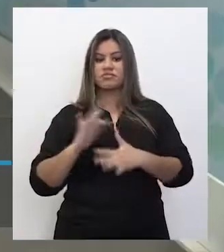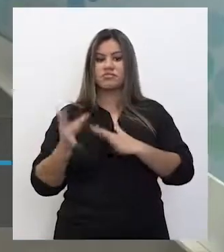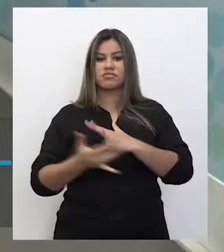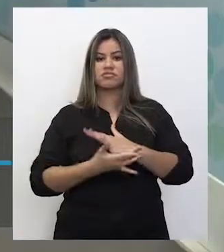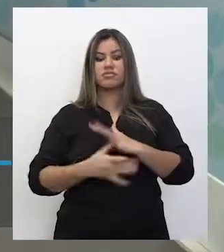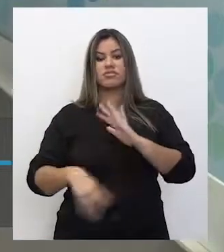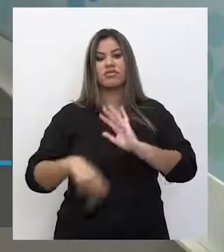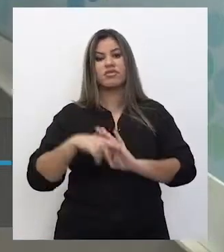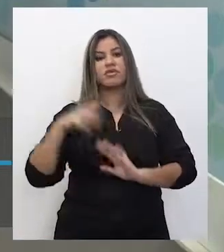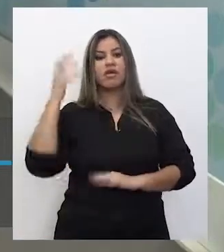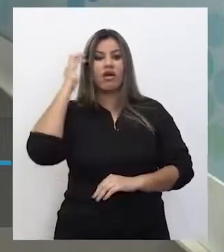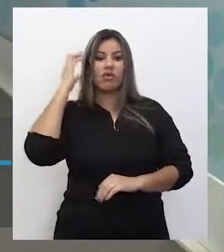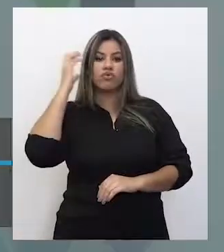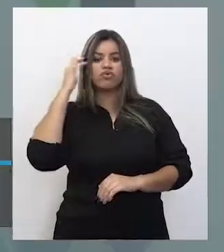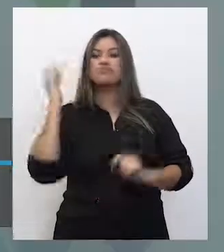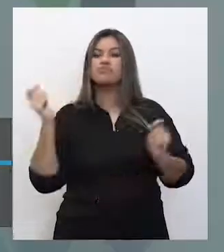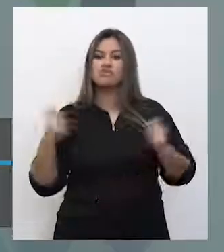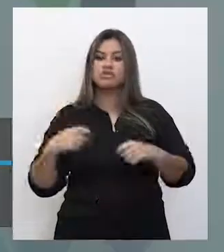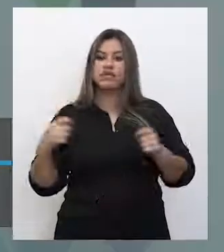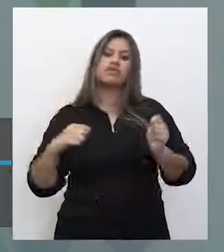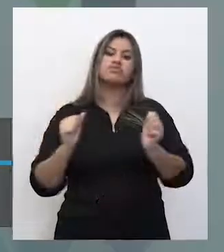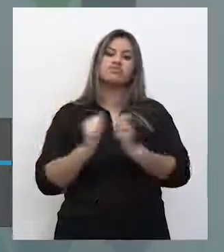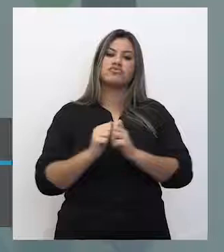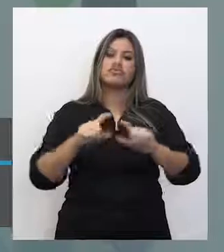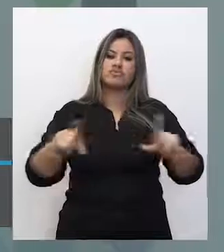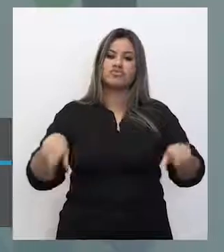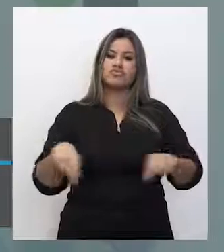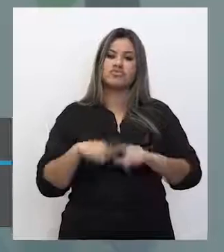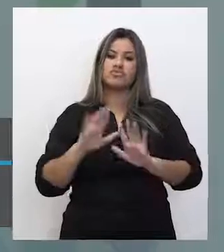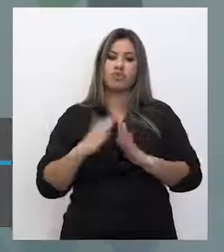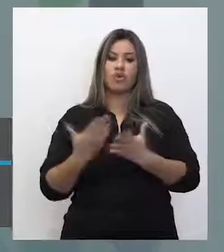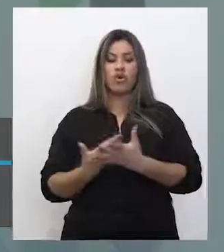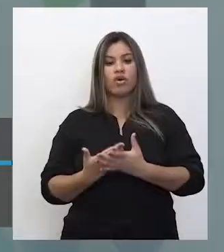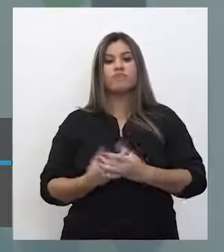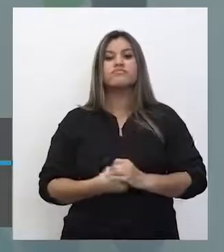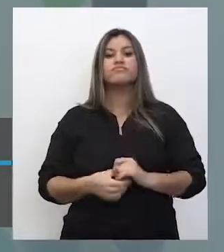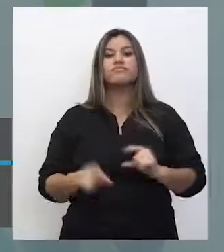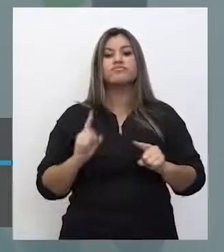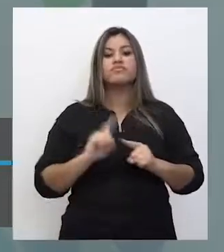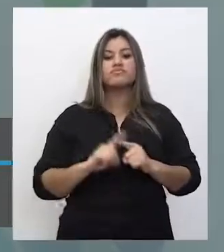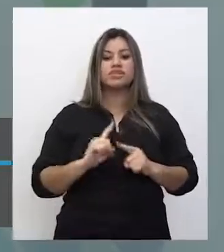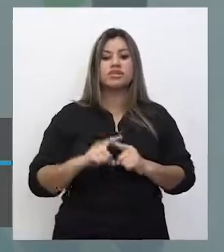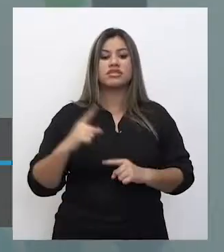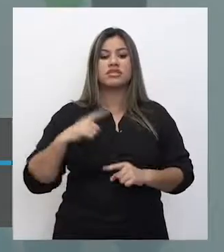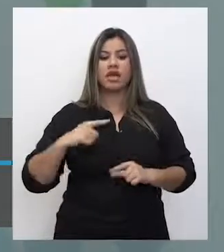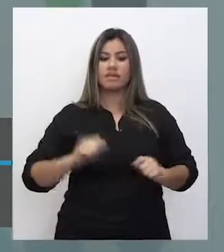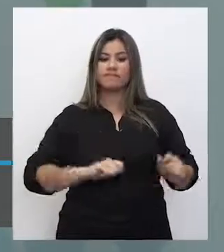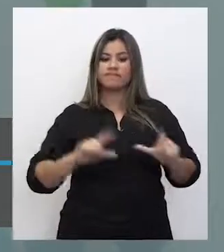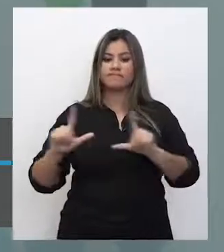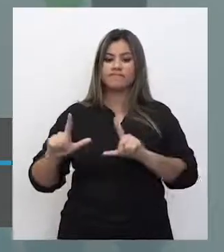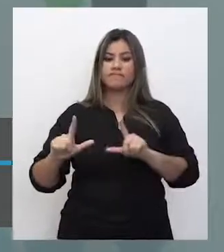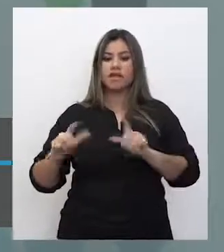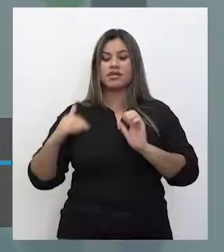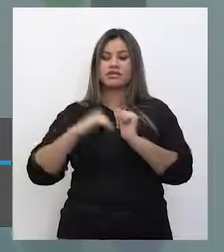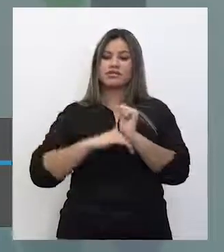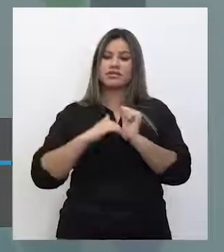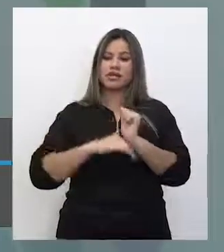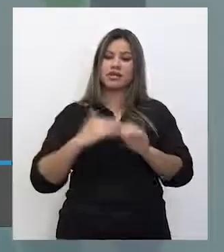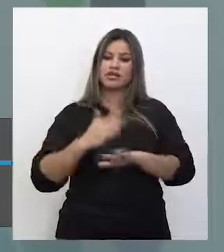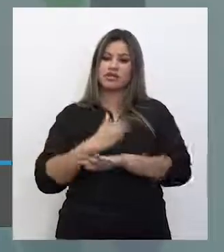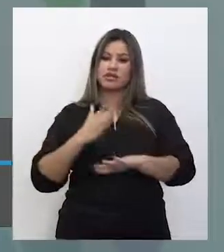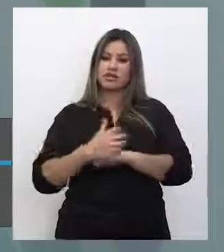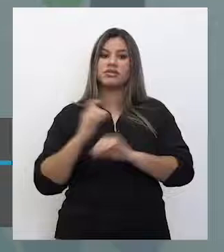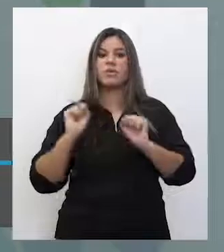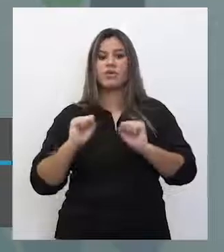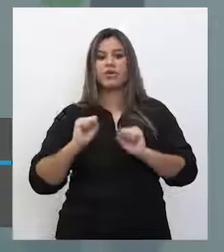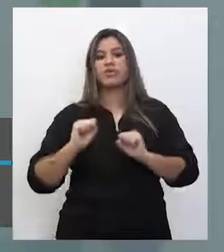áudio. Vocês também, professores, podem fazer com a sala de aula de vocês. Por quê? Porque se você abre lá, Ed, todo mundo que tem a senha pode entrar e ir fazendo. A